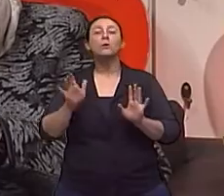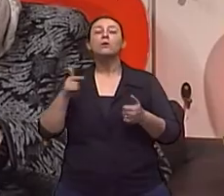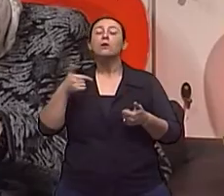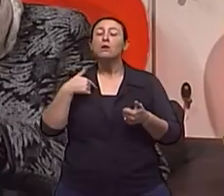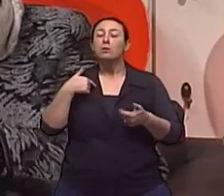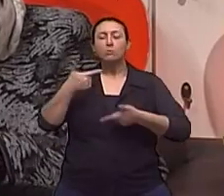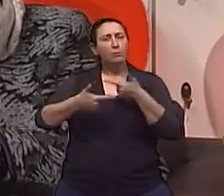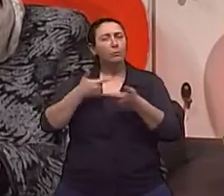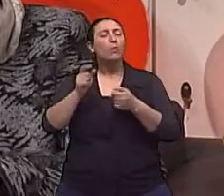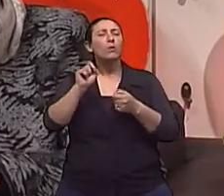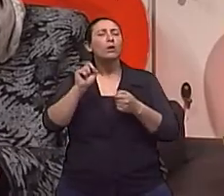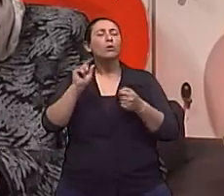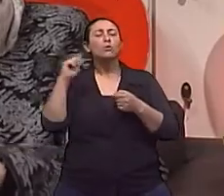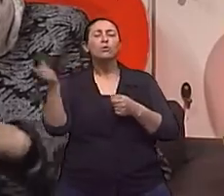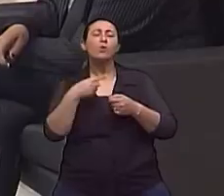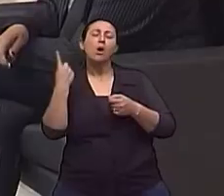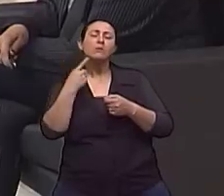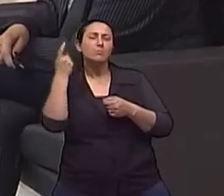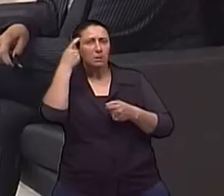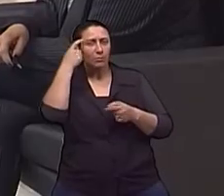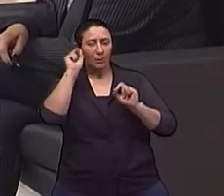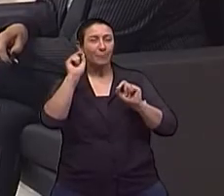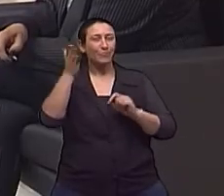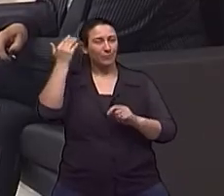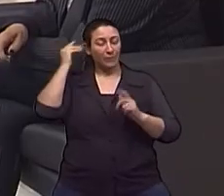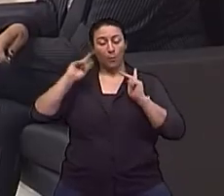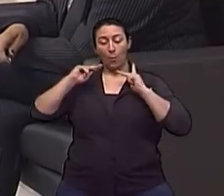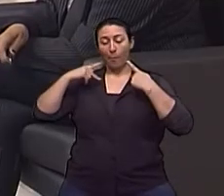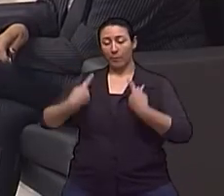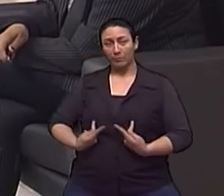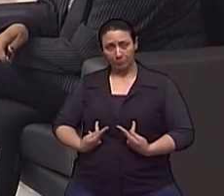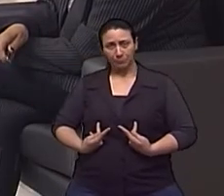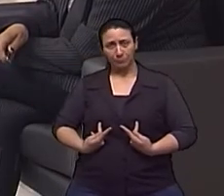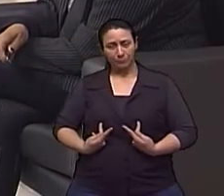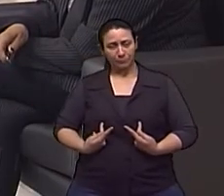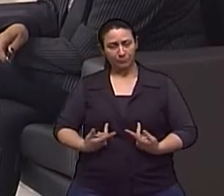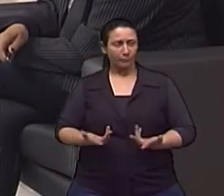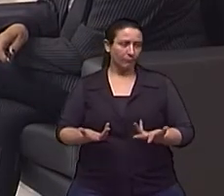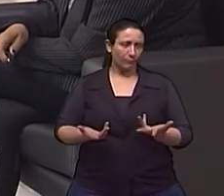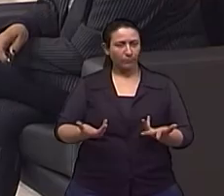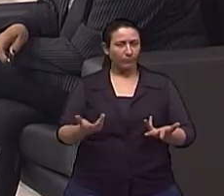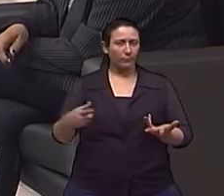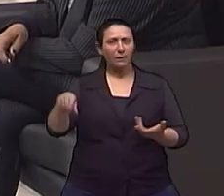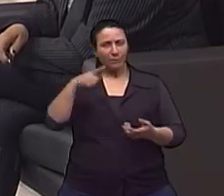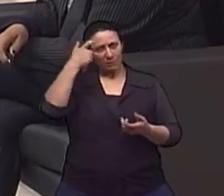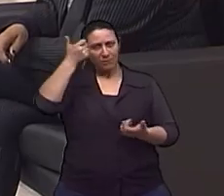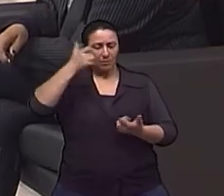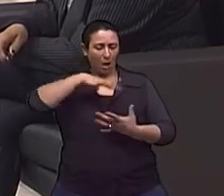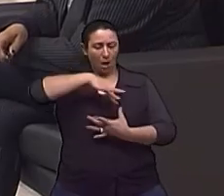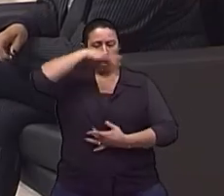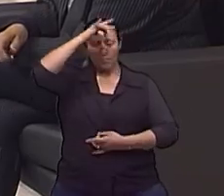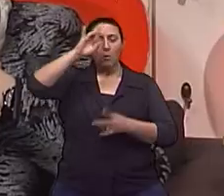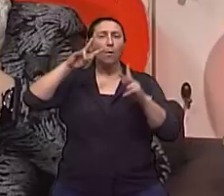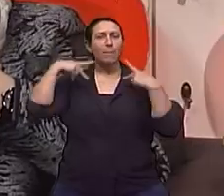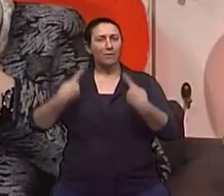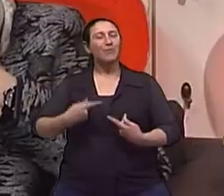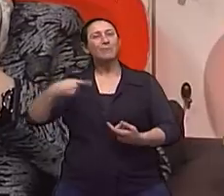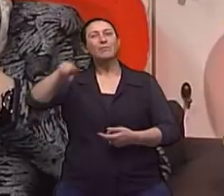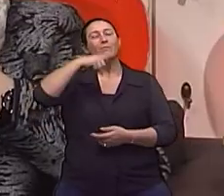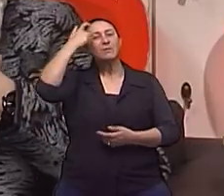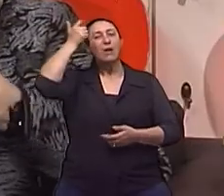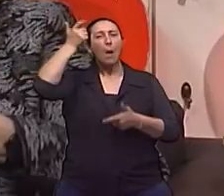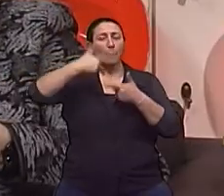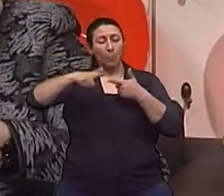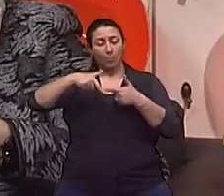que é afinal de contas o ser humano urso achava que o ser humano a alma ou as ser uma tava no